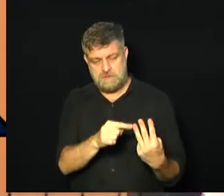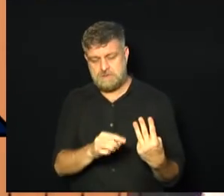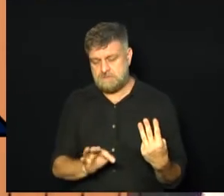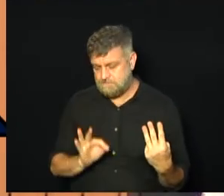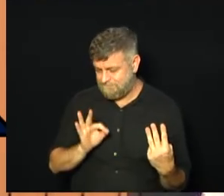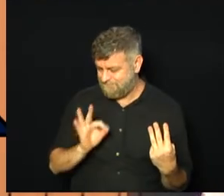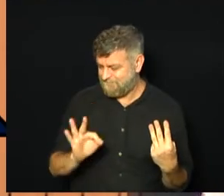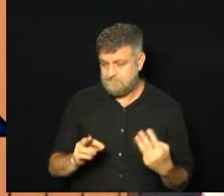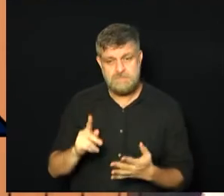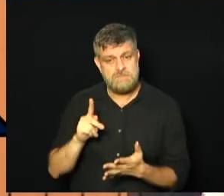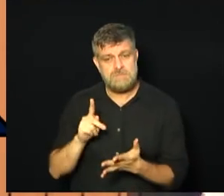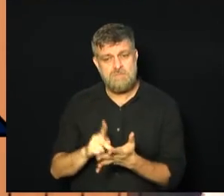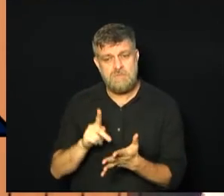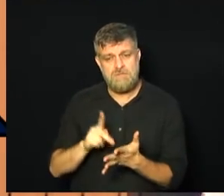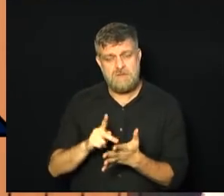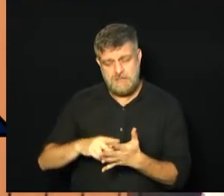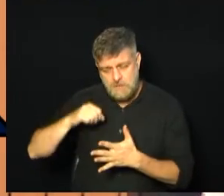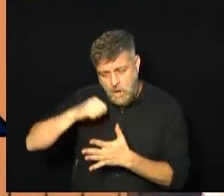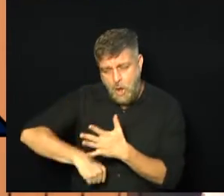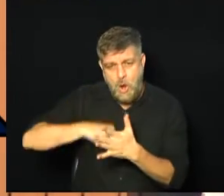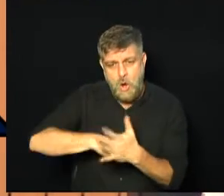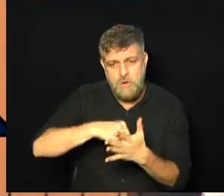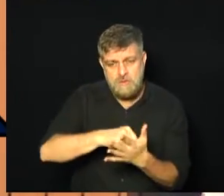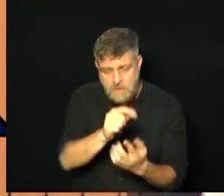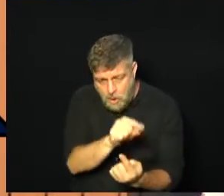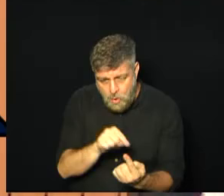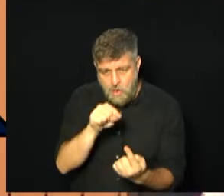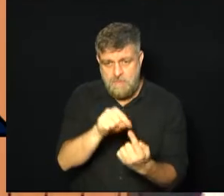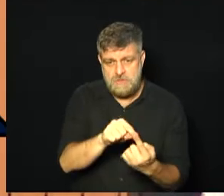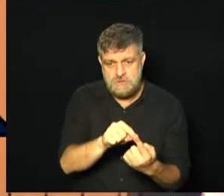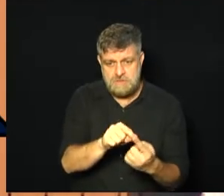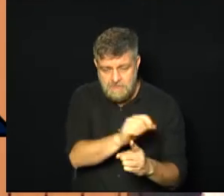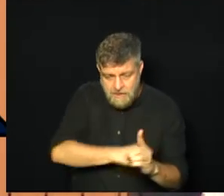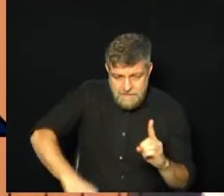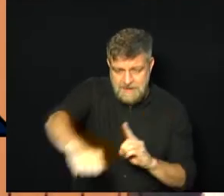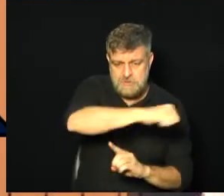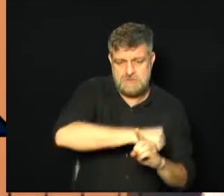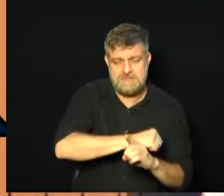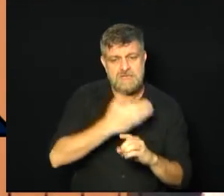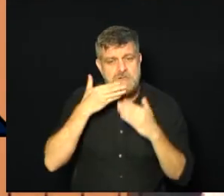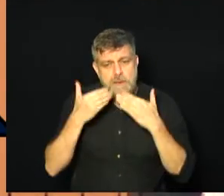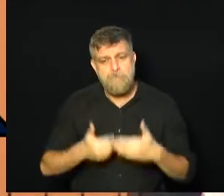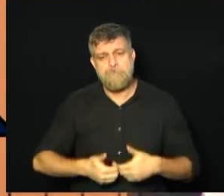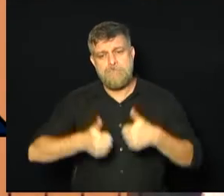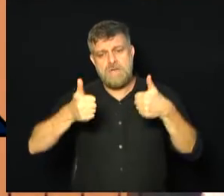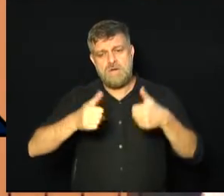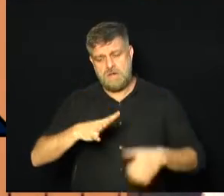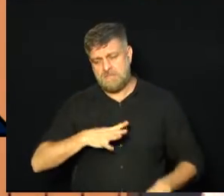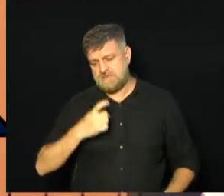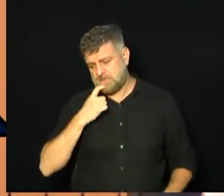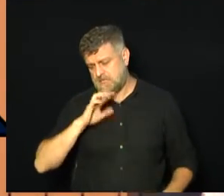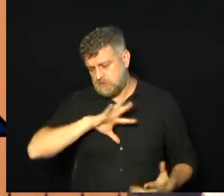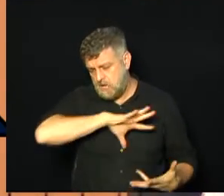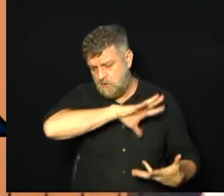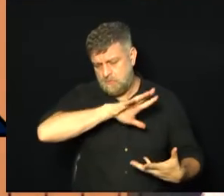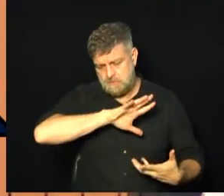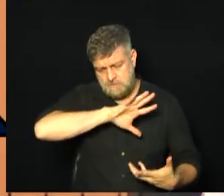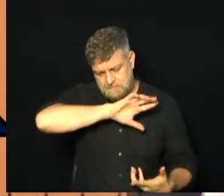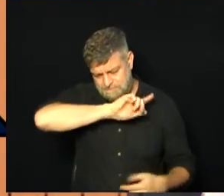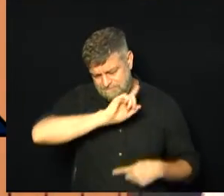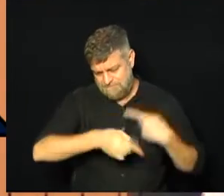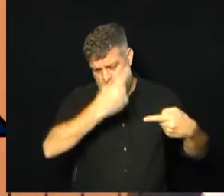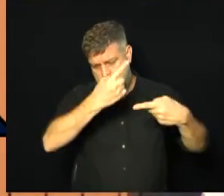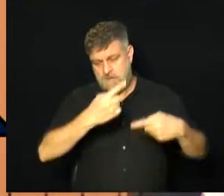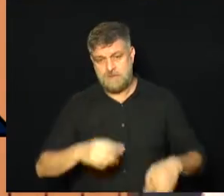fato, lutam para construir uma sociedade melhor, uma cidade melhor, um mundo melhor, né,